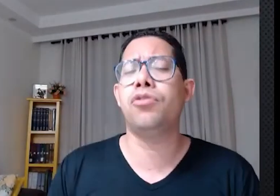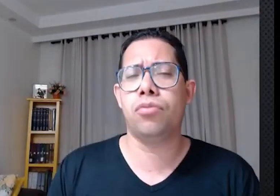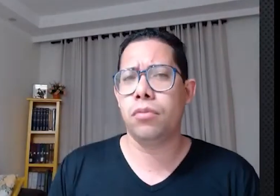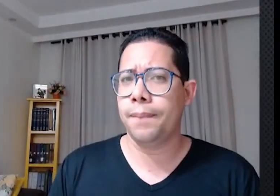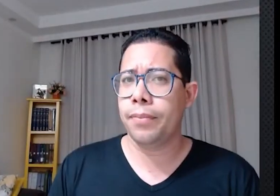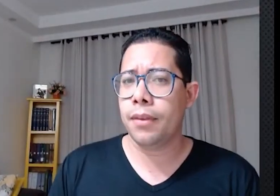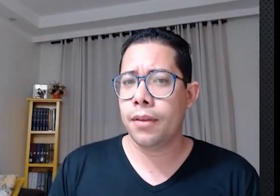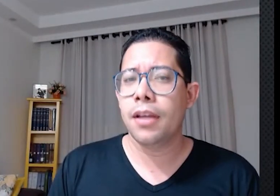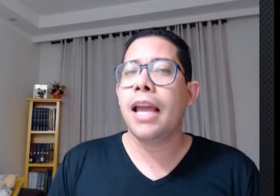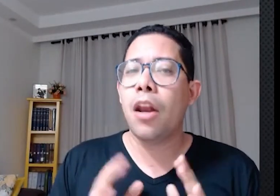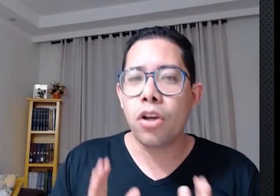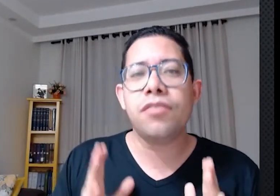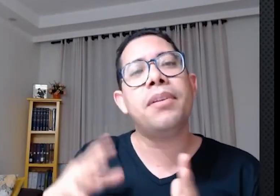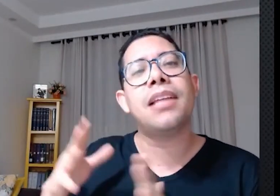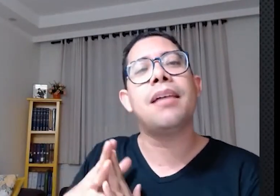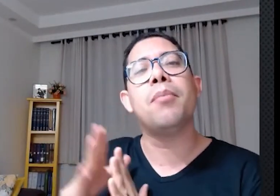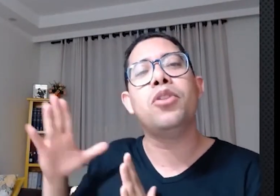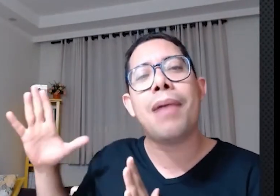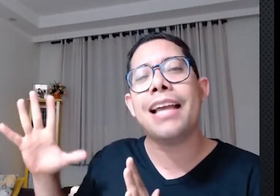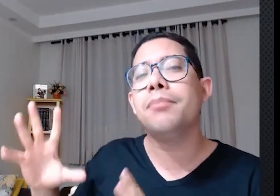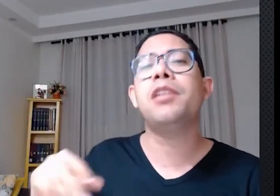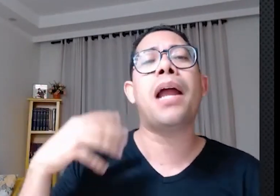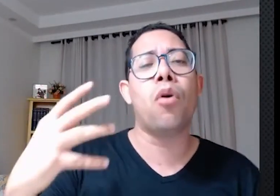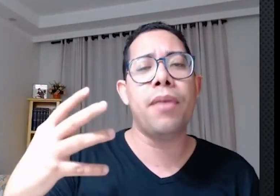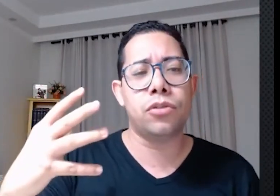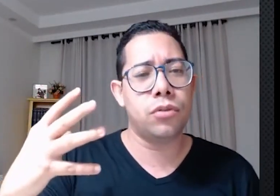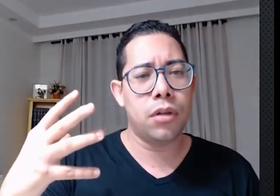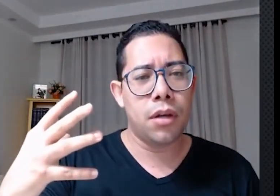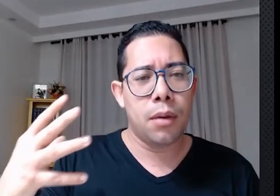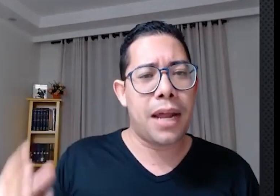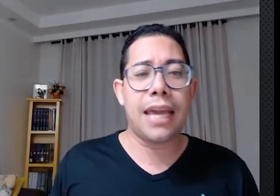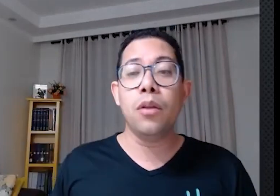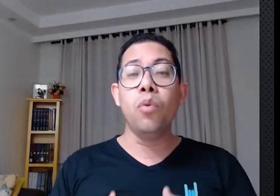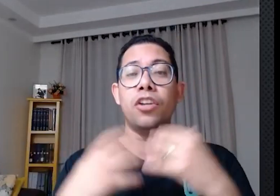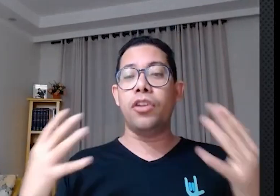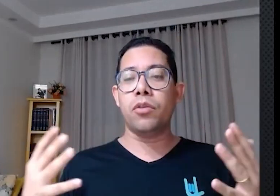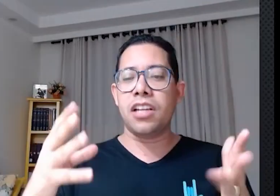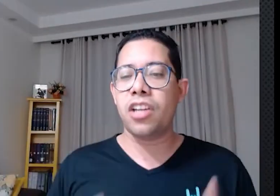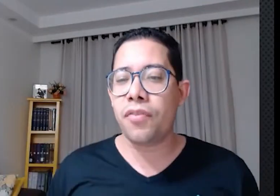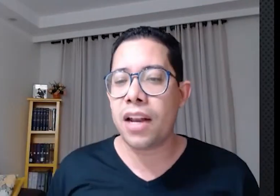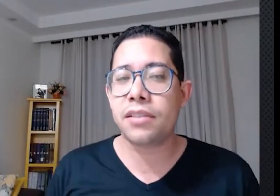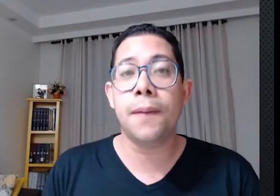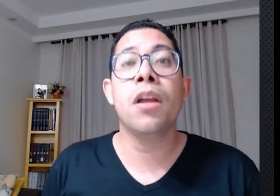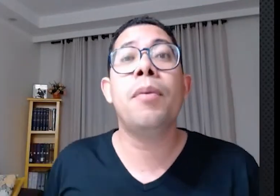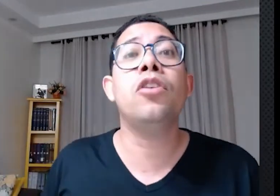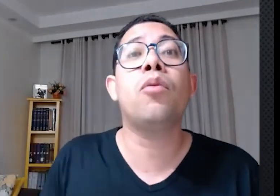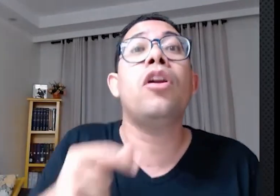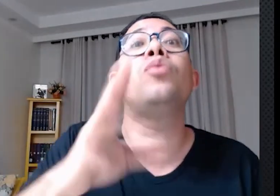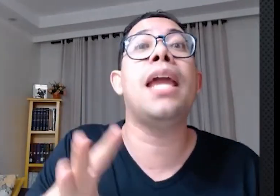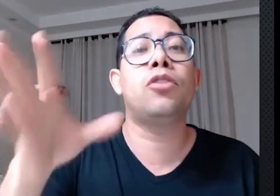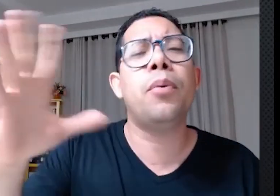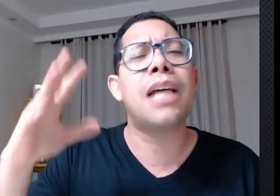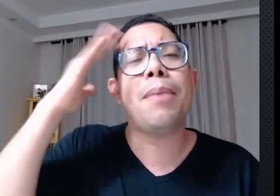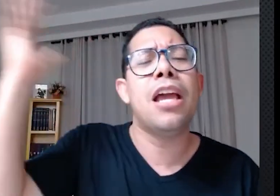saber isso. É lógico que vai precisar saber muito mais, mas para começo, para quem nunca te deu, você já chega e fala assim, pastor, qual